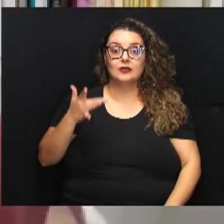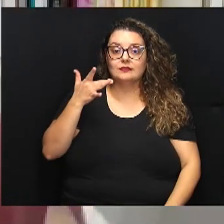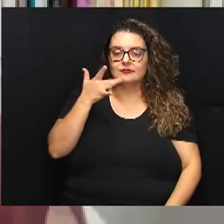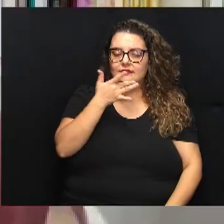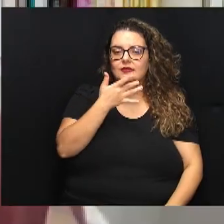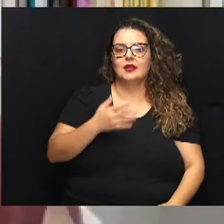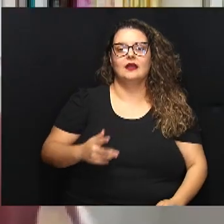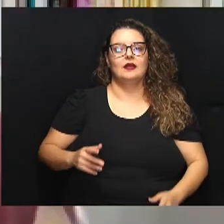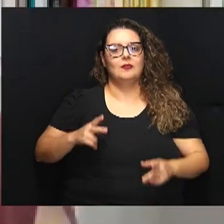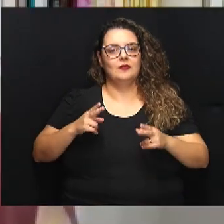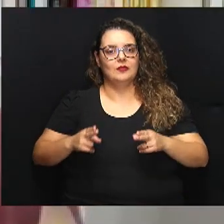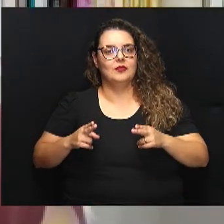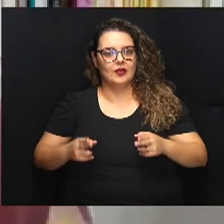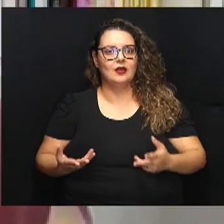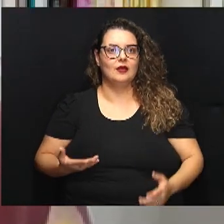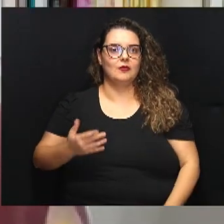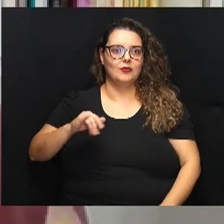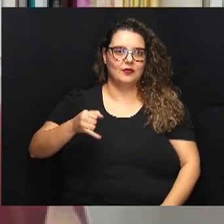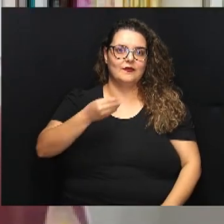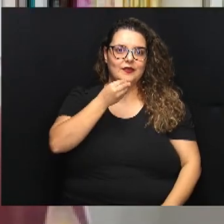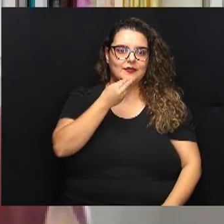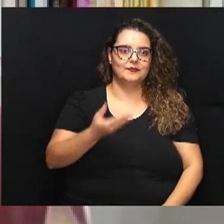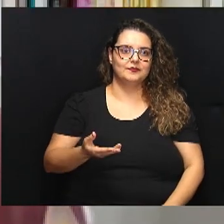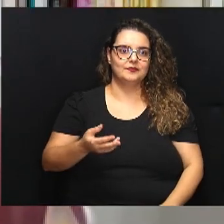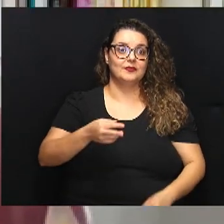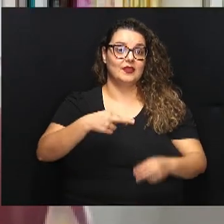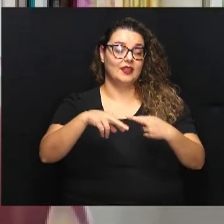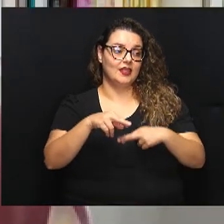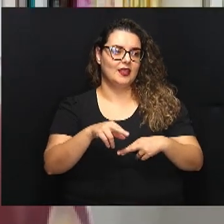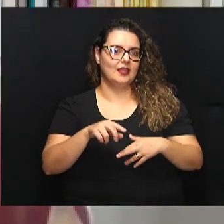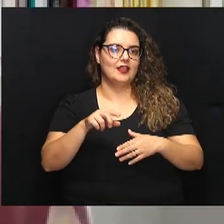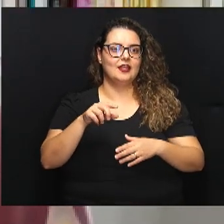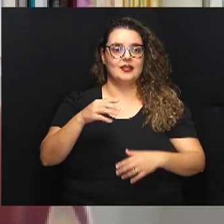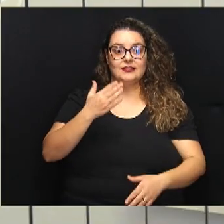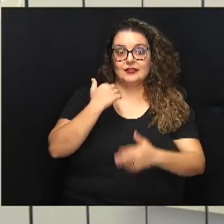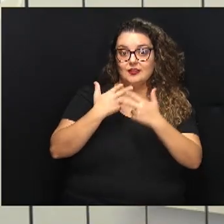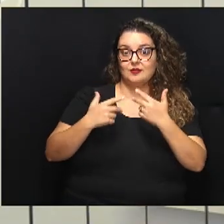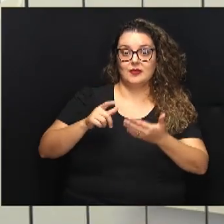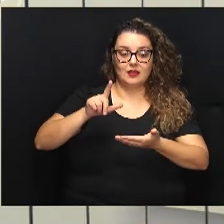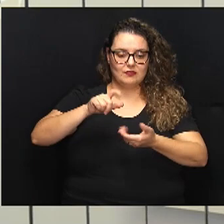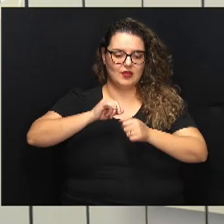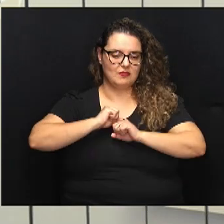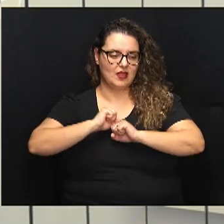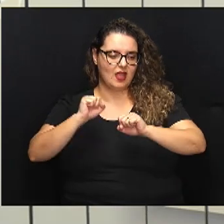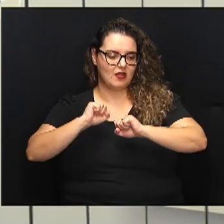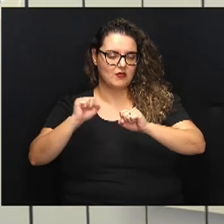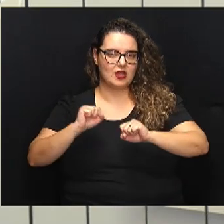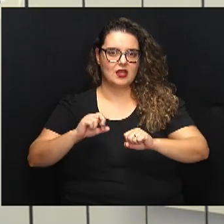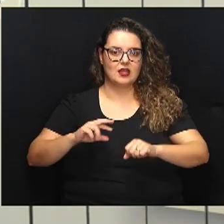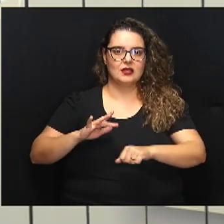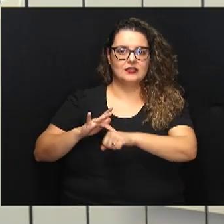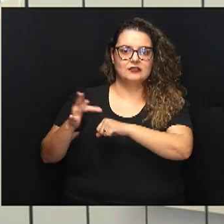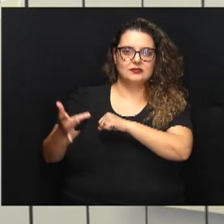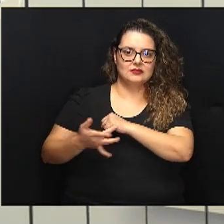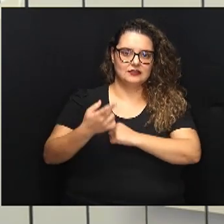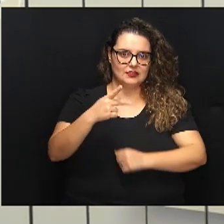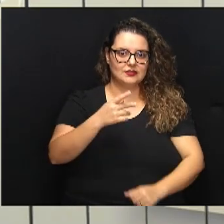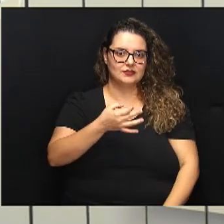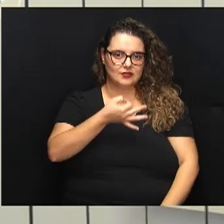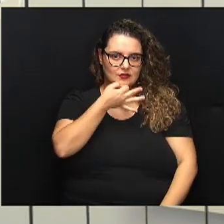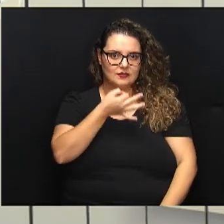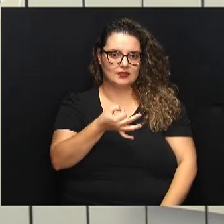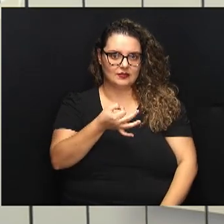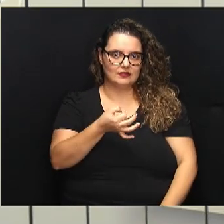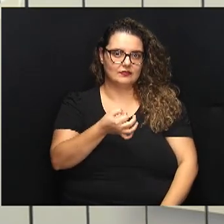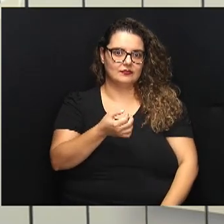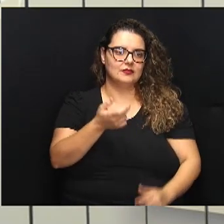a refeição. Essa questão de comidas fotogênicas para poder bombar em redes sociais, na sua opinião, vai ser cada vez